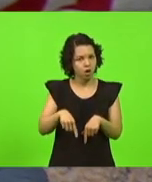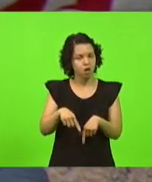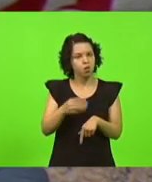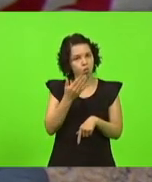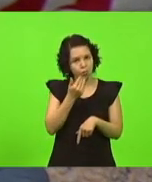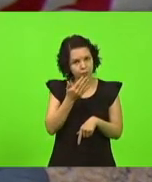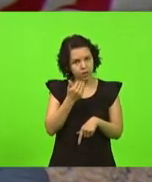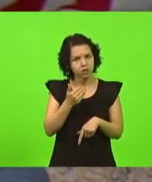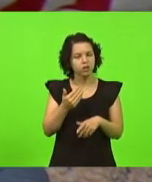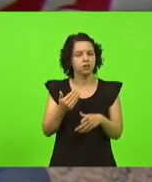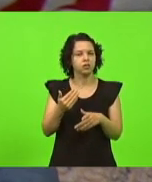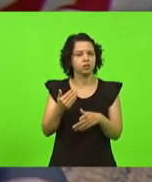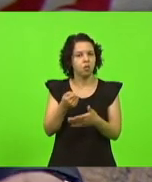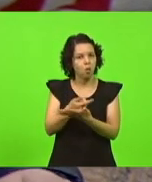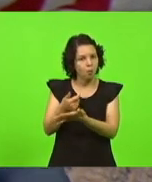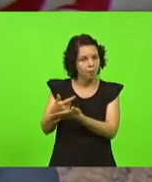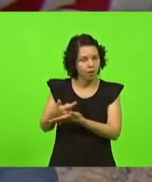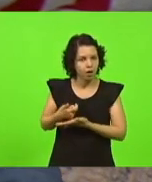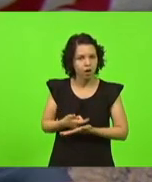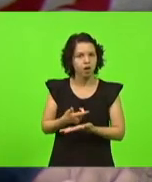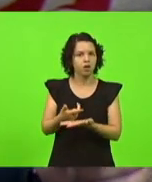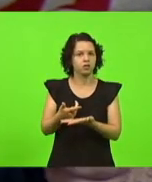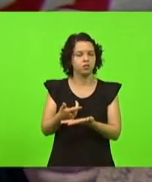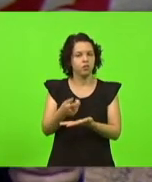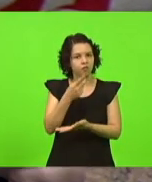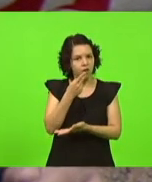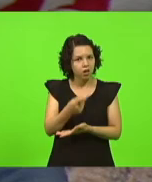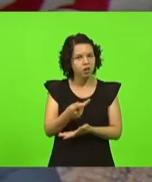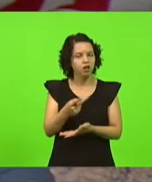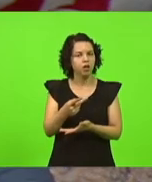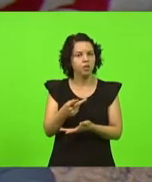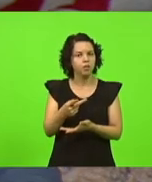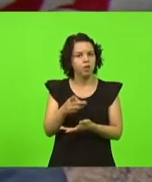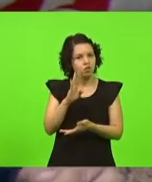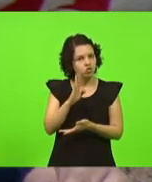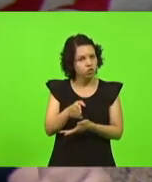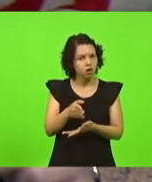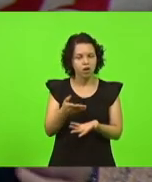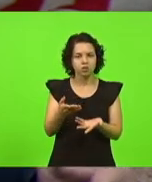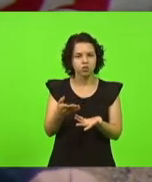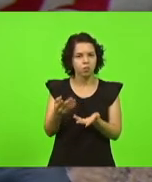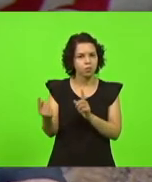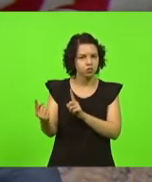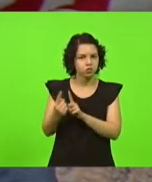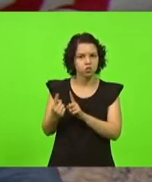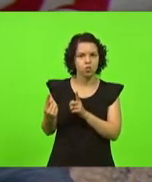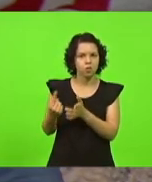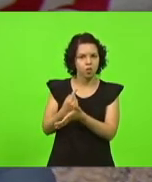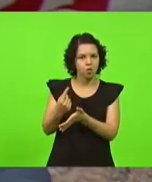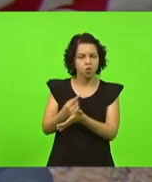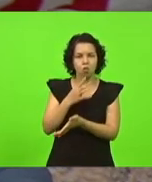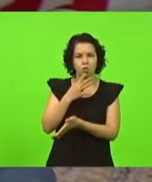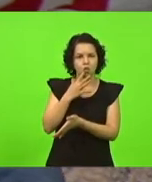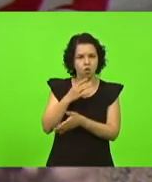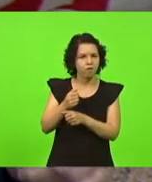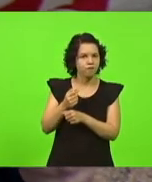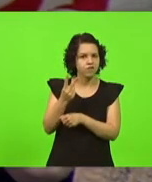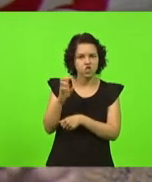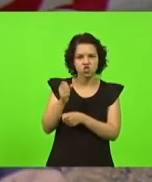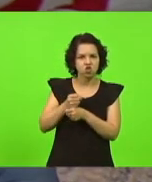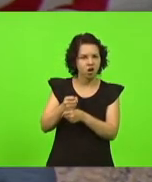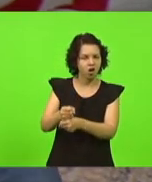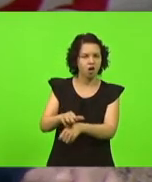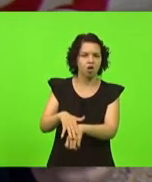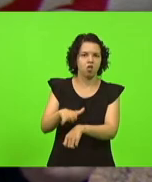mesa, nós estamos falando diretamente de comprar, como fui abordado ali por pessoas que já conheço há mais de 20 anos, falando que estão